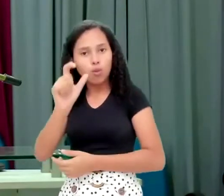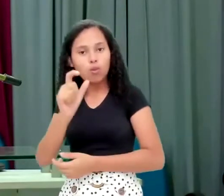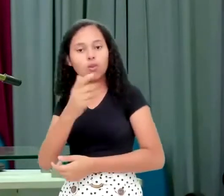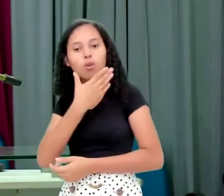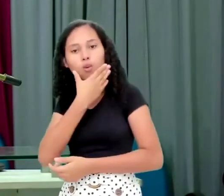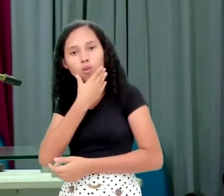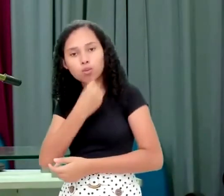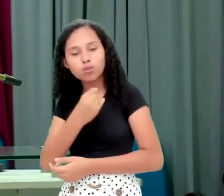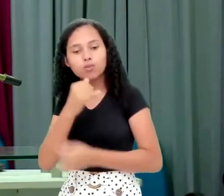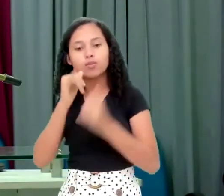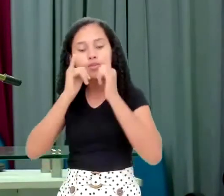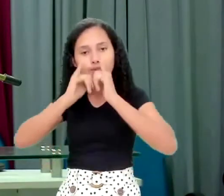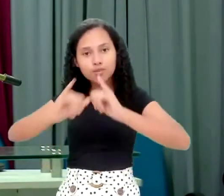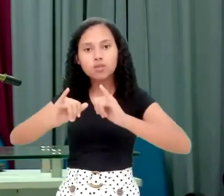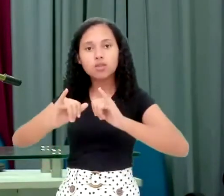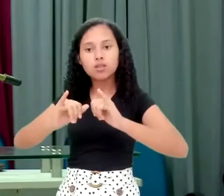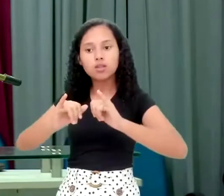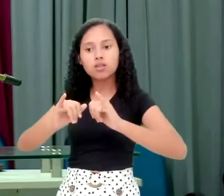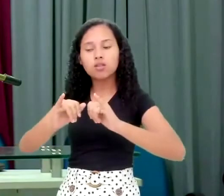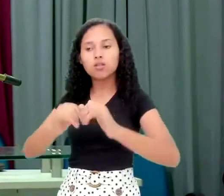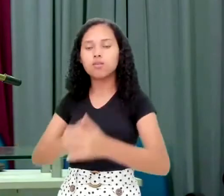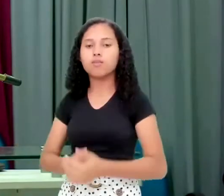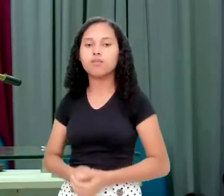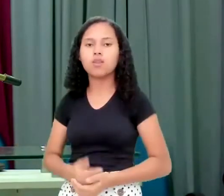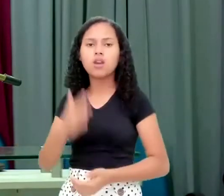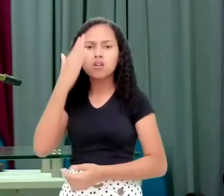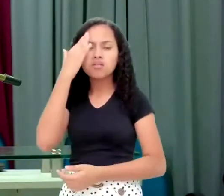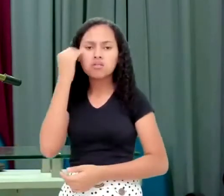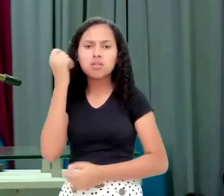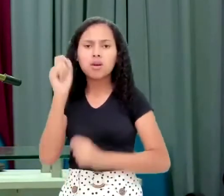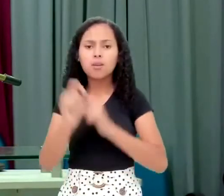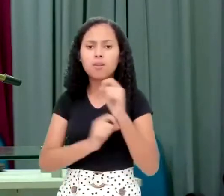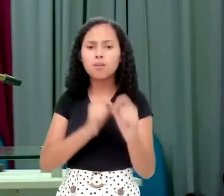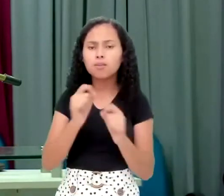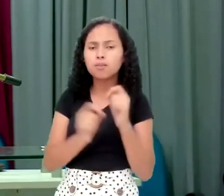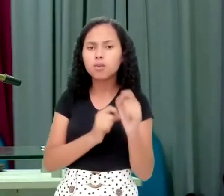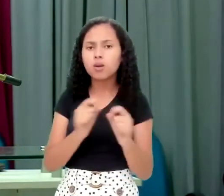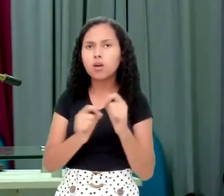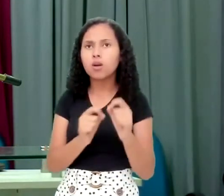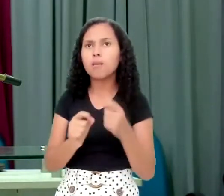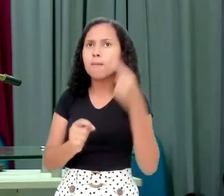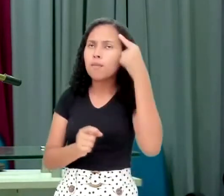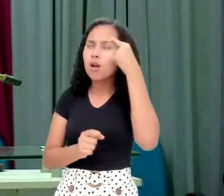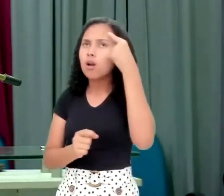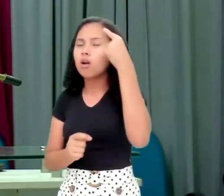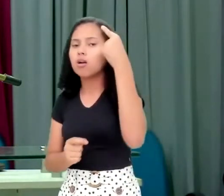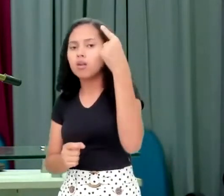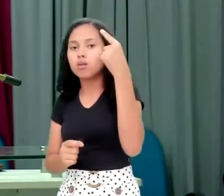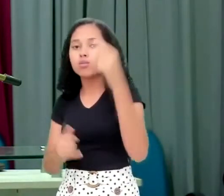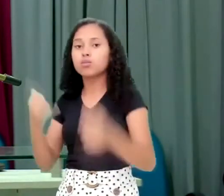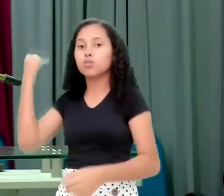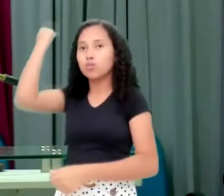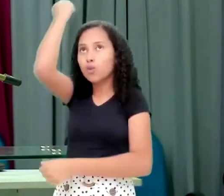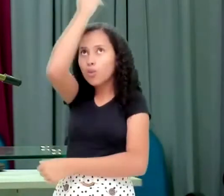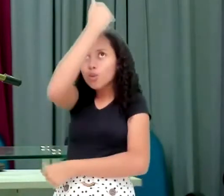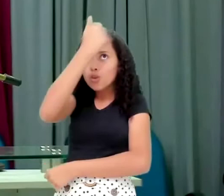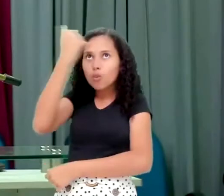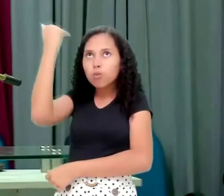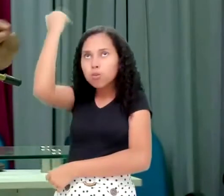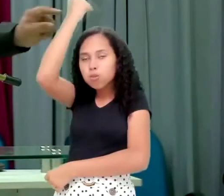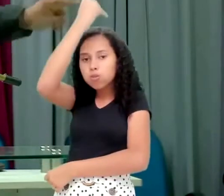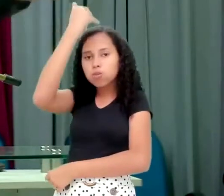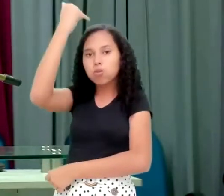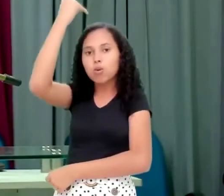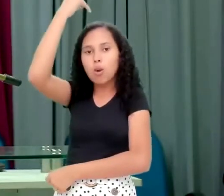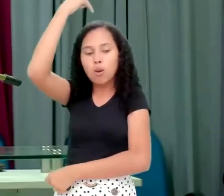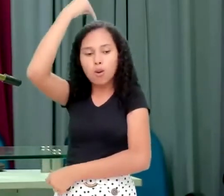seja feito segundo a tua petição. Sabe o que estava sobre a cabeça daquele homem, irmão? A unção de Deus, aleluia. O